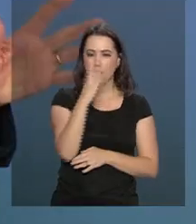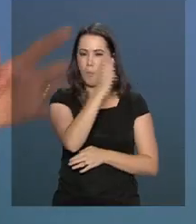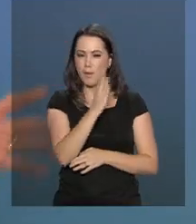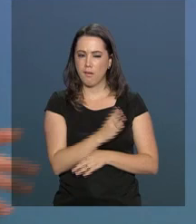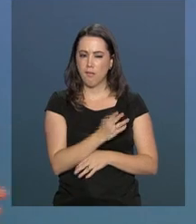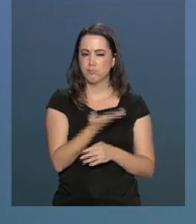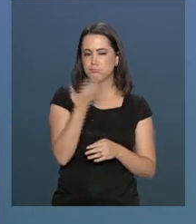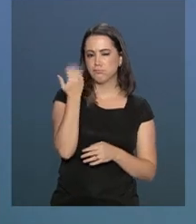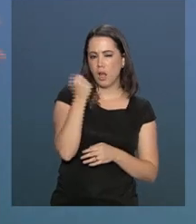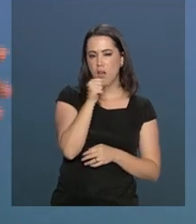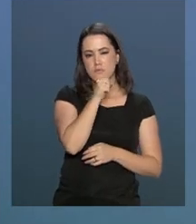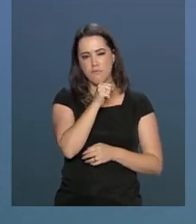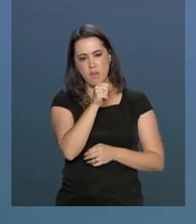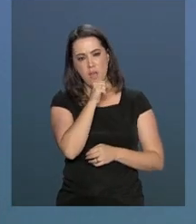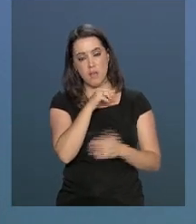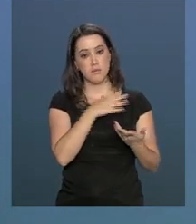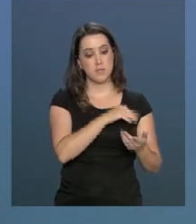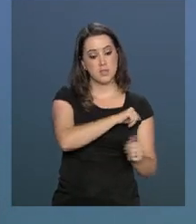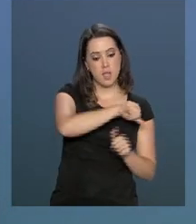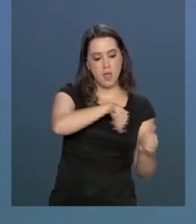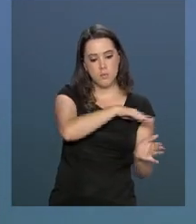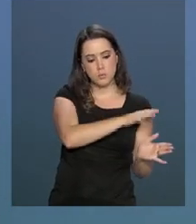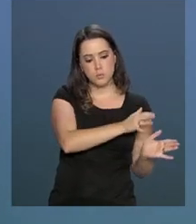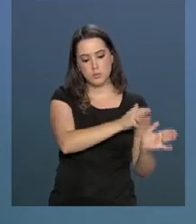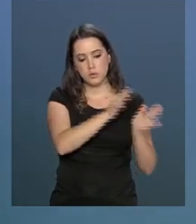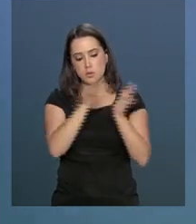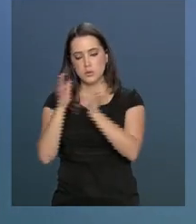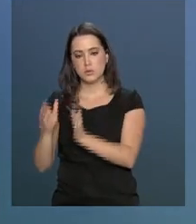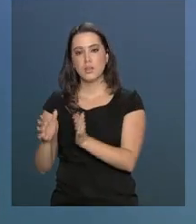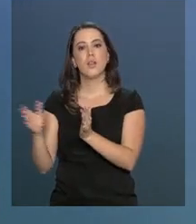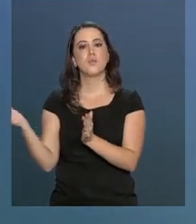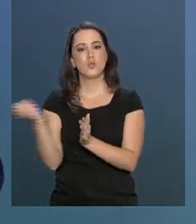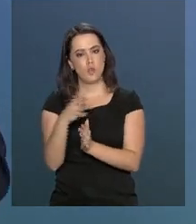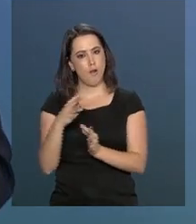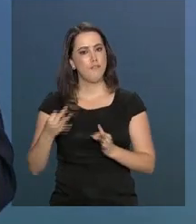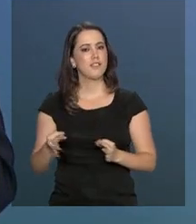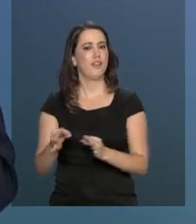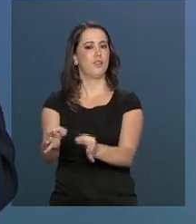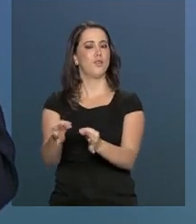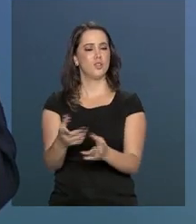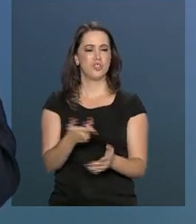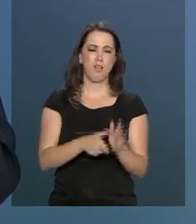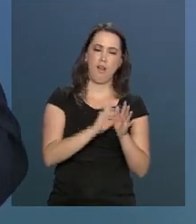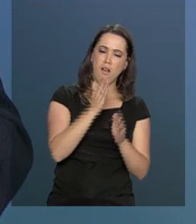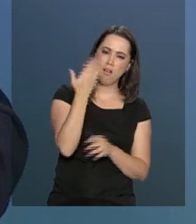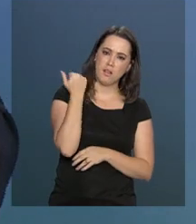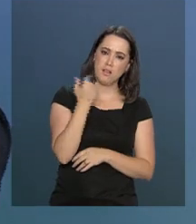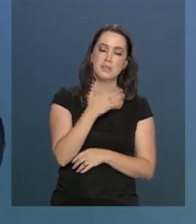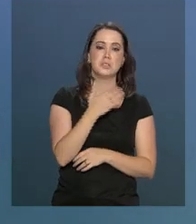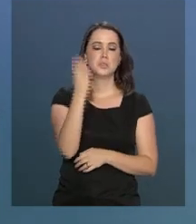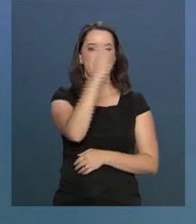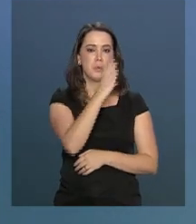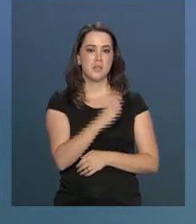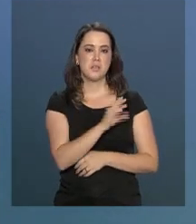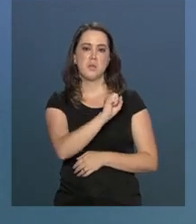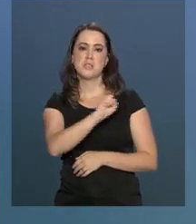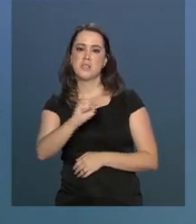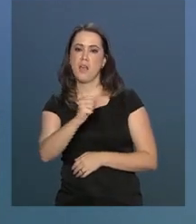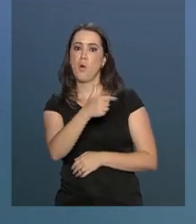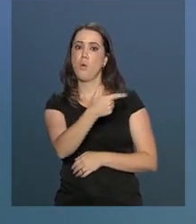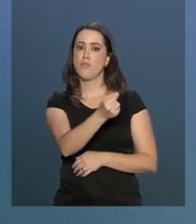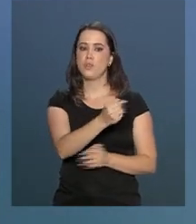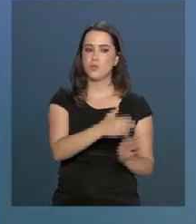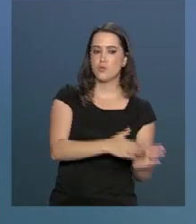analógico e trouxemos para a era digital pegamos um brasil do século 20 e